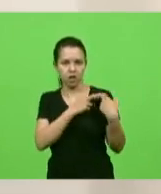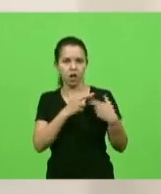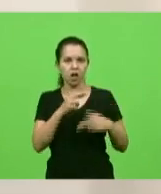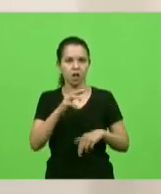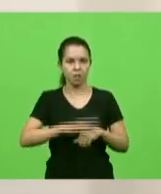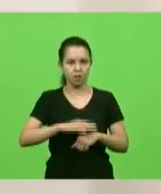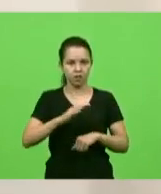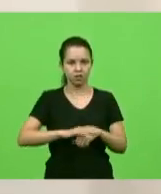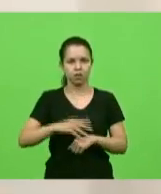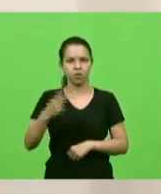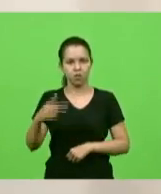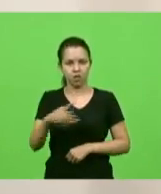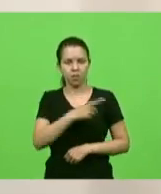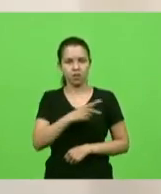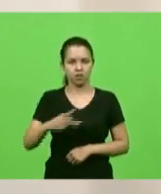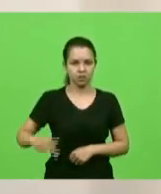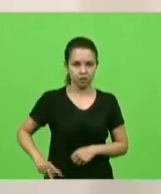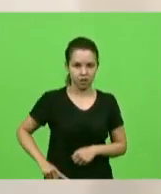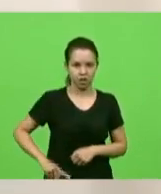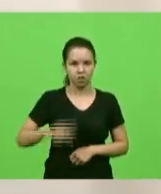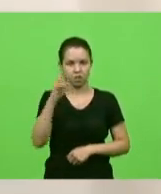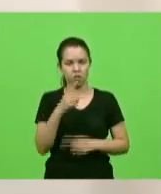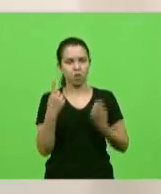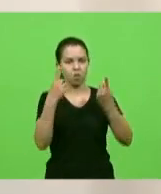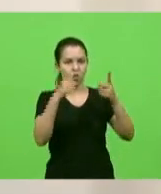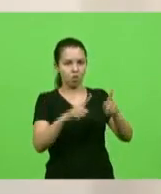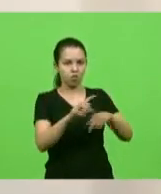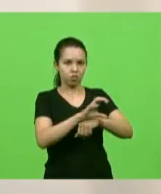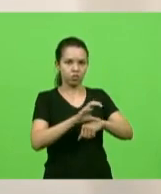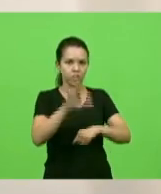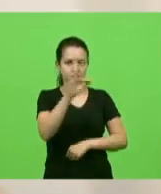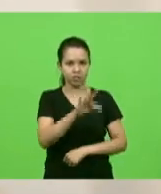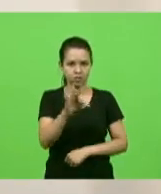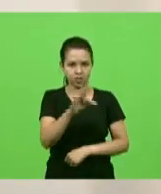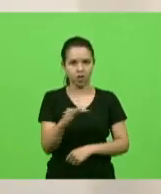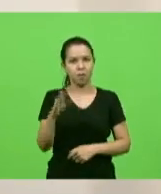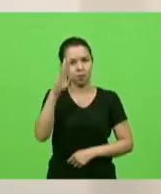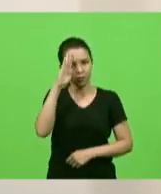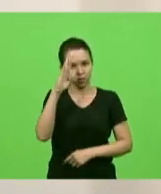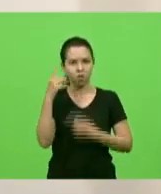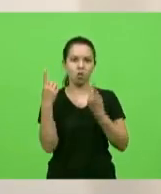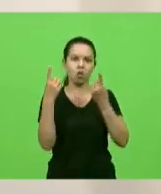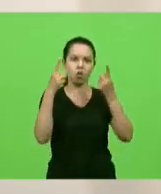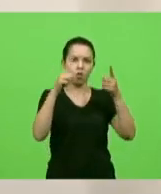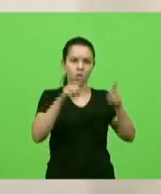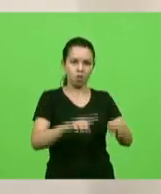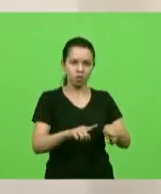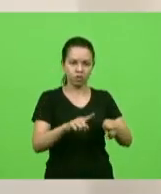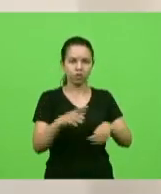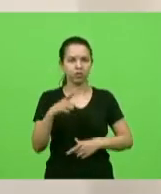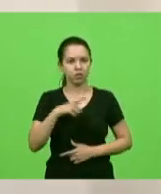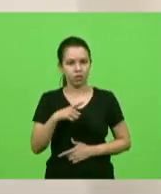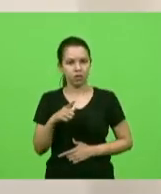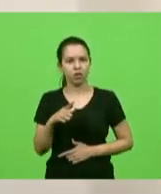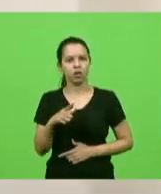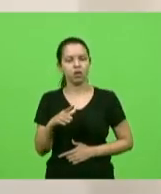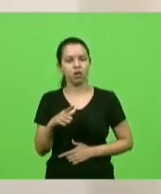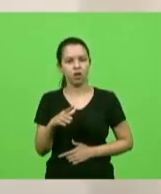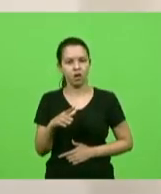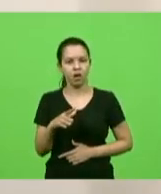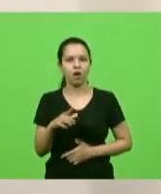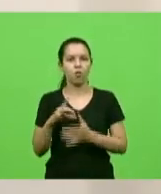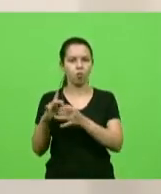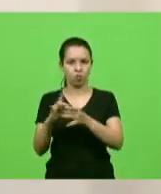da República que atentem contra a Constituição Federal e especialmente contra a existência da União,